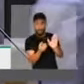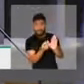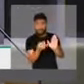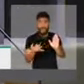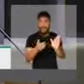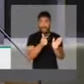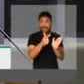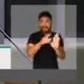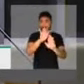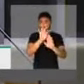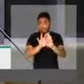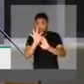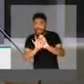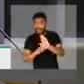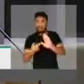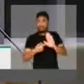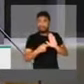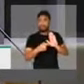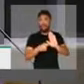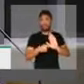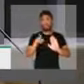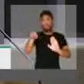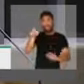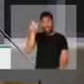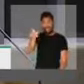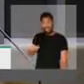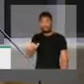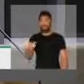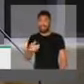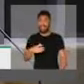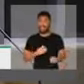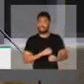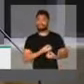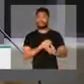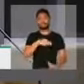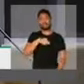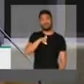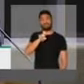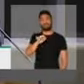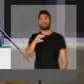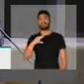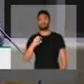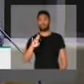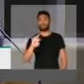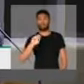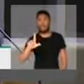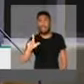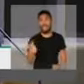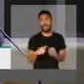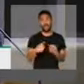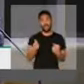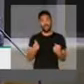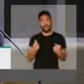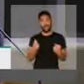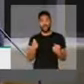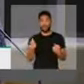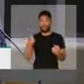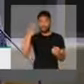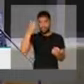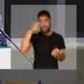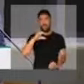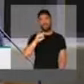vossa senhoria se expressa pelo marxismo cultural dia 12 de lojistas intelectual